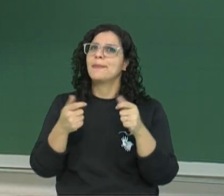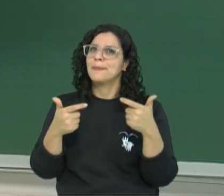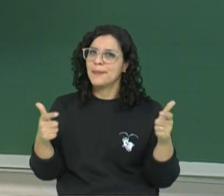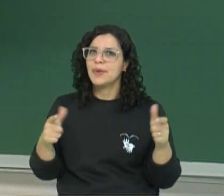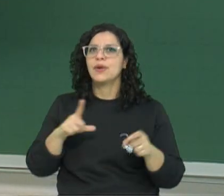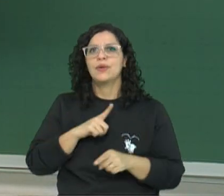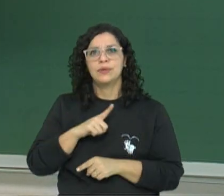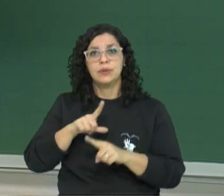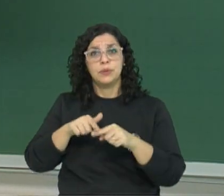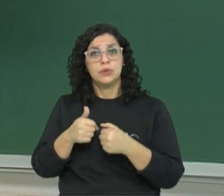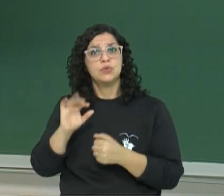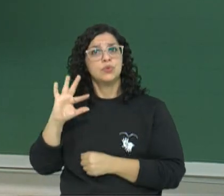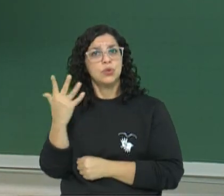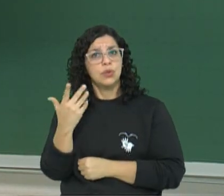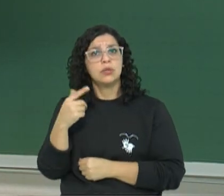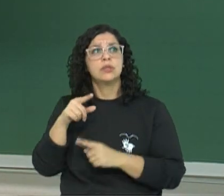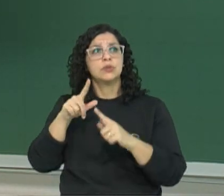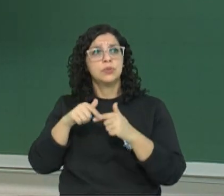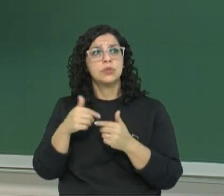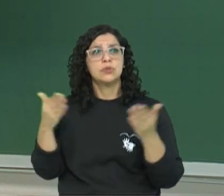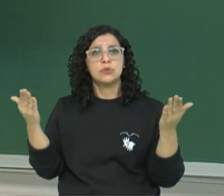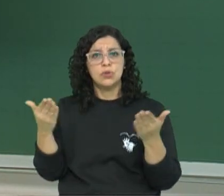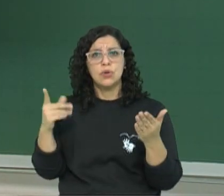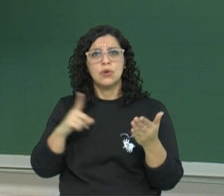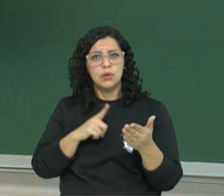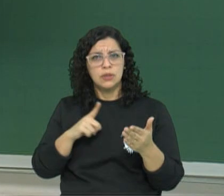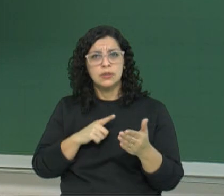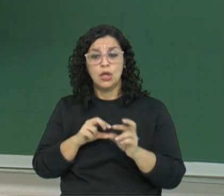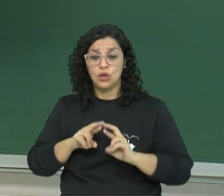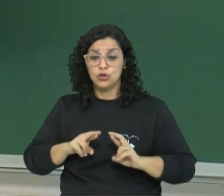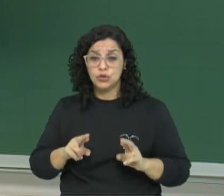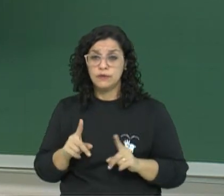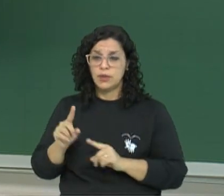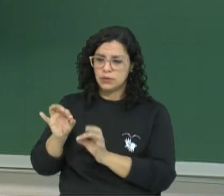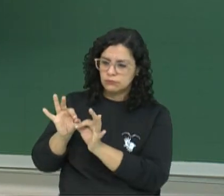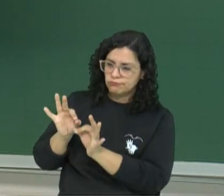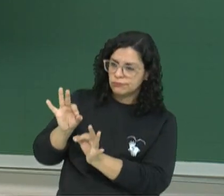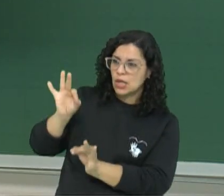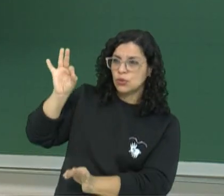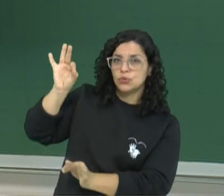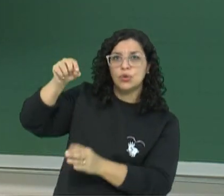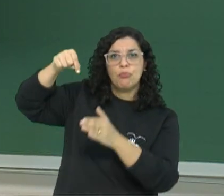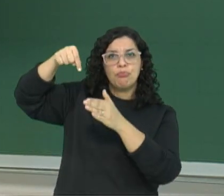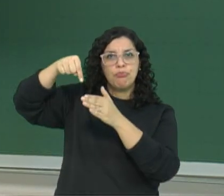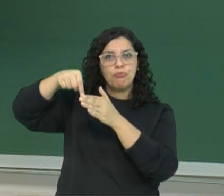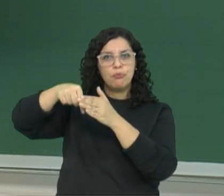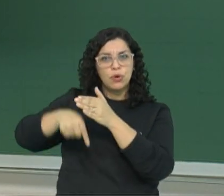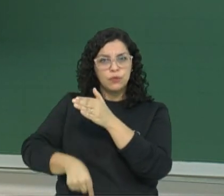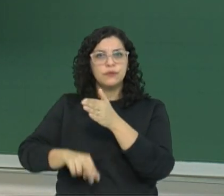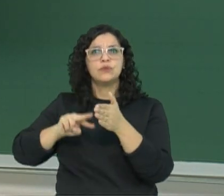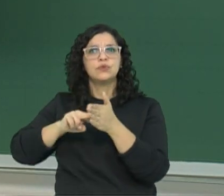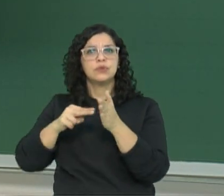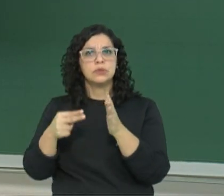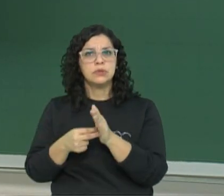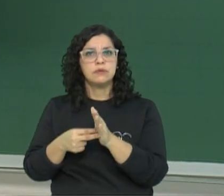acaba acontecendo, meus queridos? Como existe uma diferença de altura, existe uma profundidade, significa que a parte